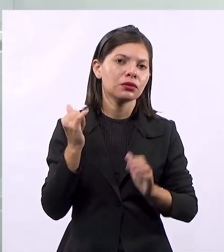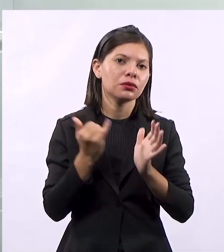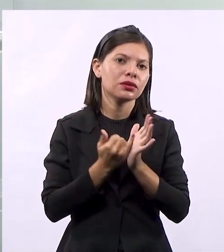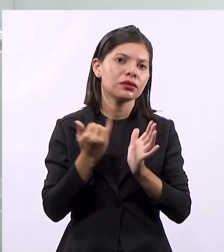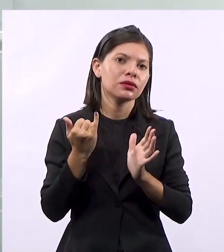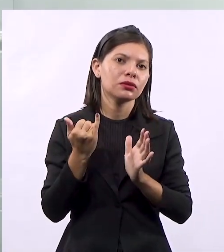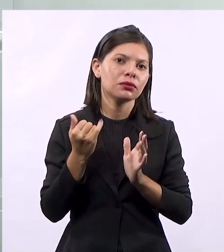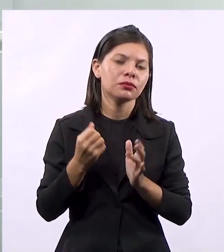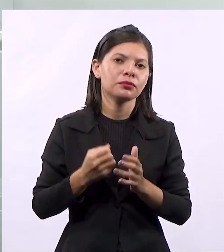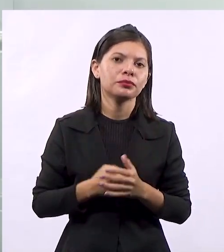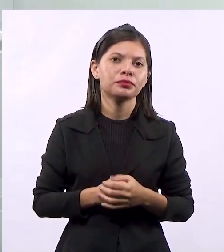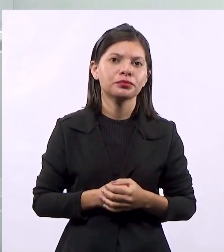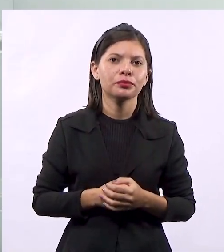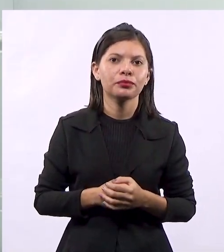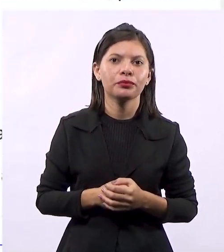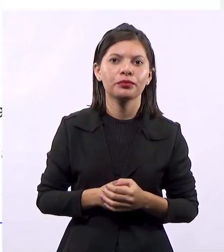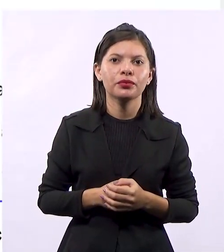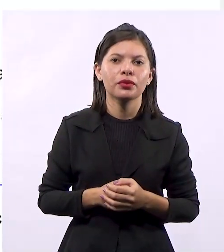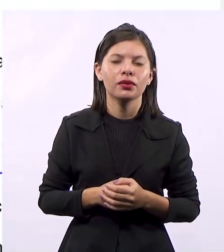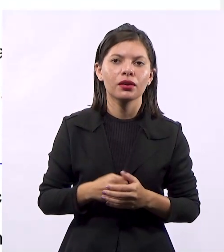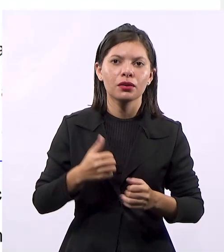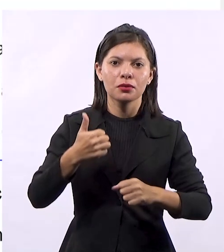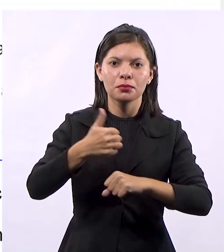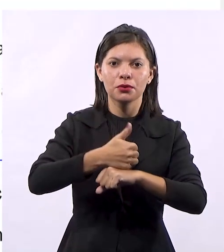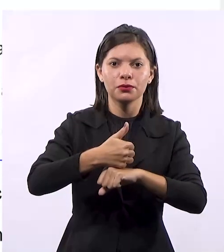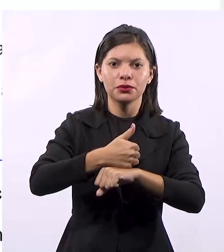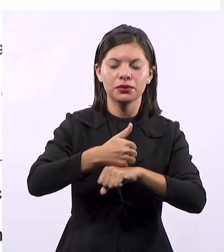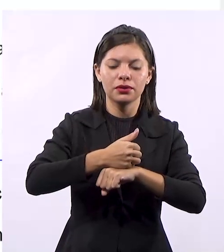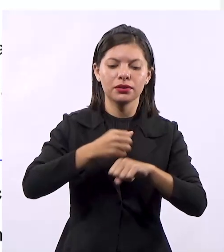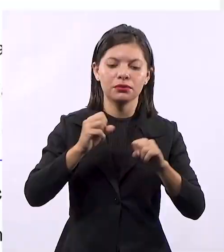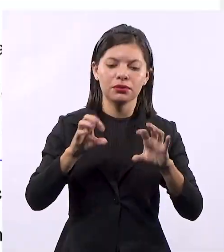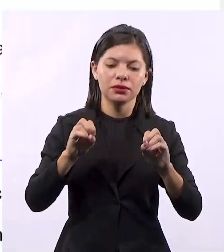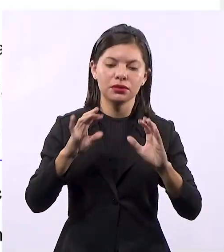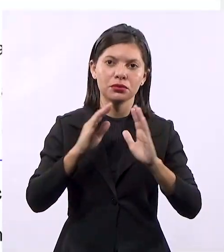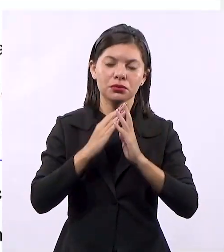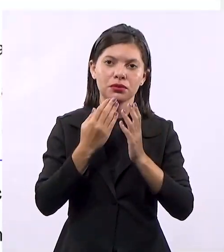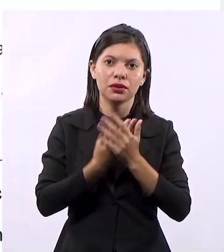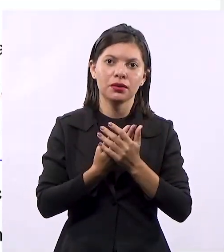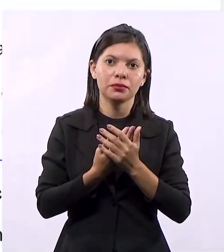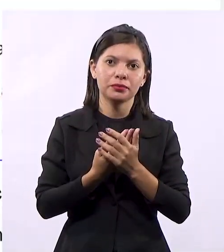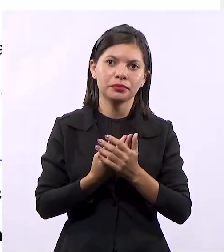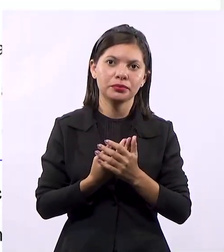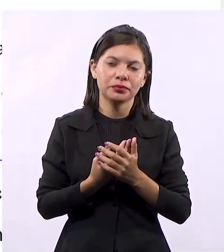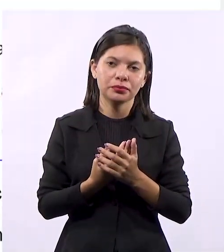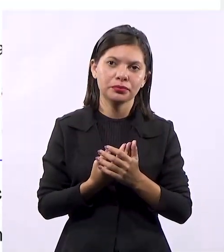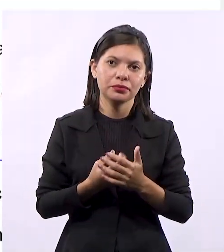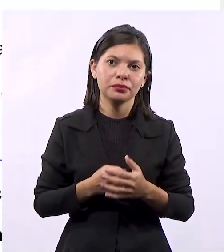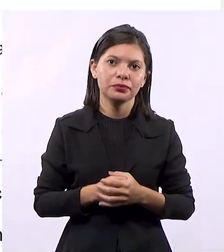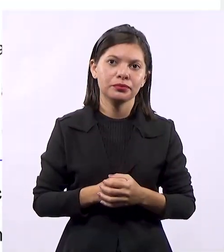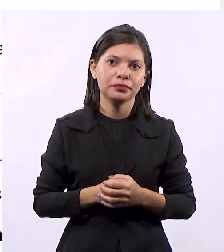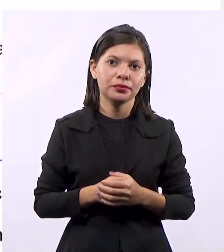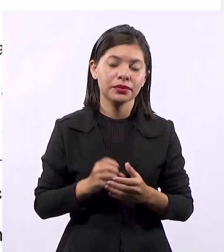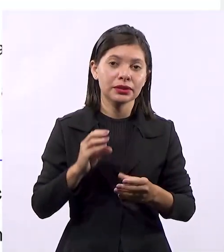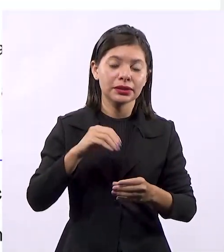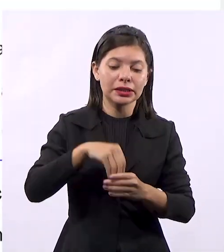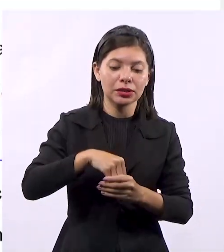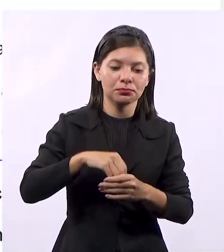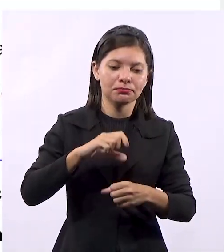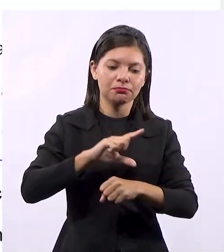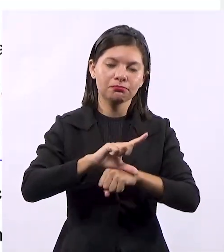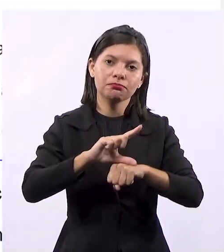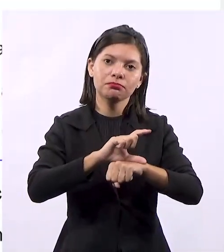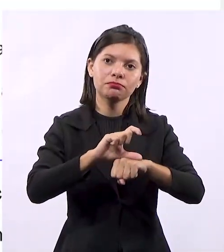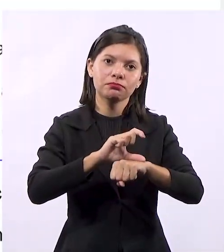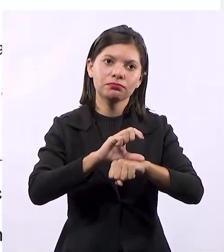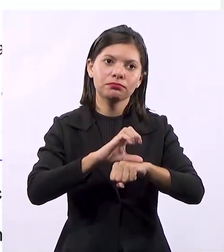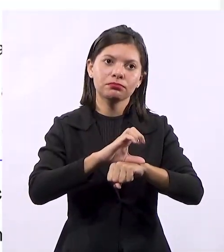pessoas tenham acesso. Bom, e o quinto, a valorização dos profissionais da educação